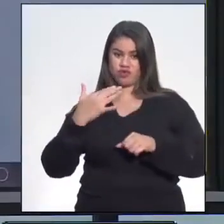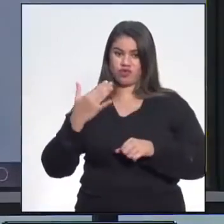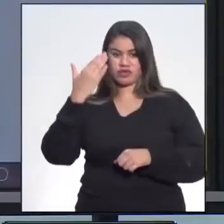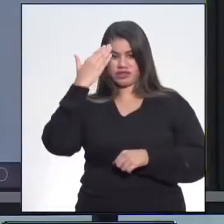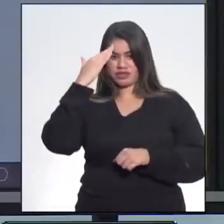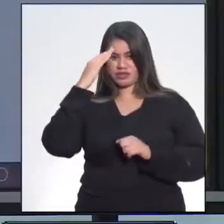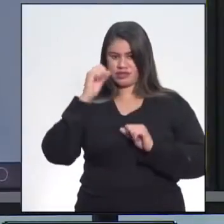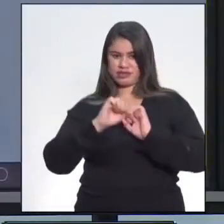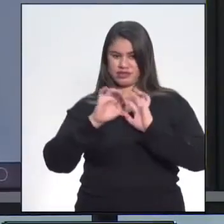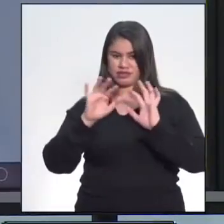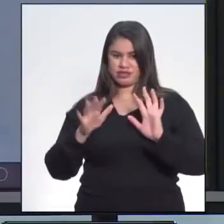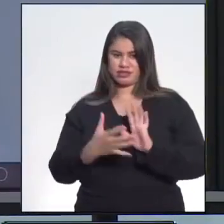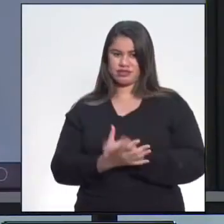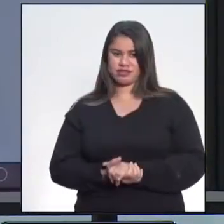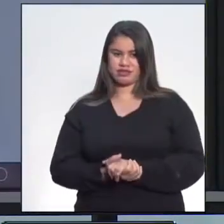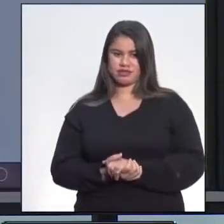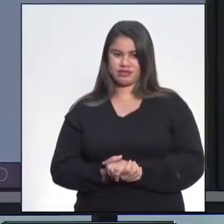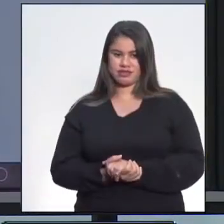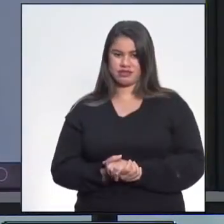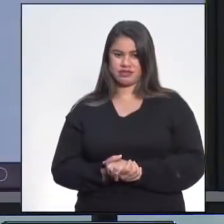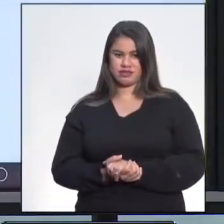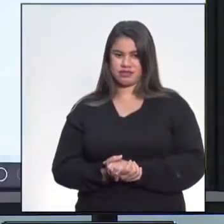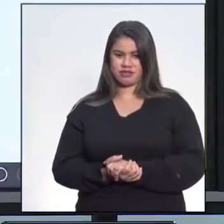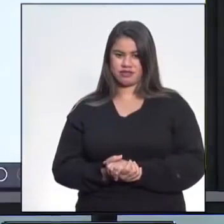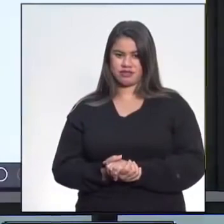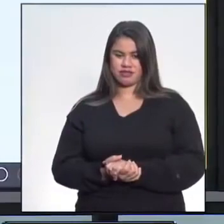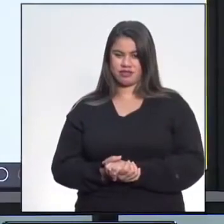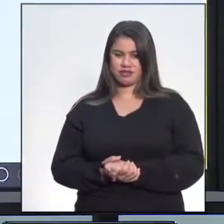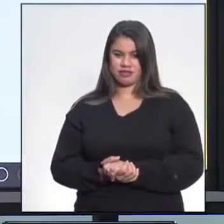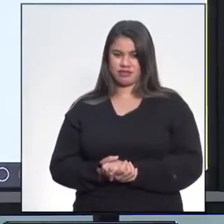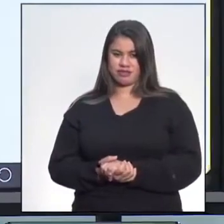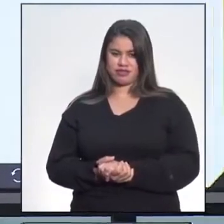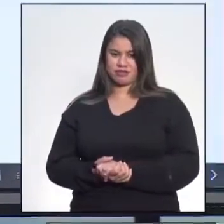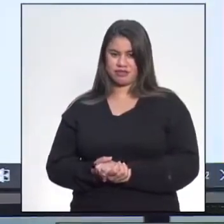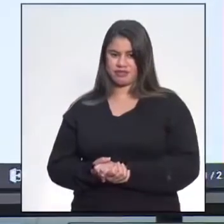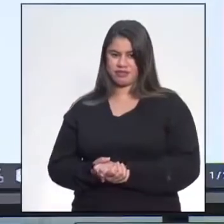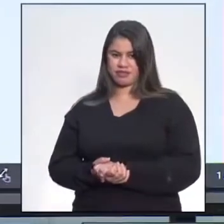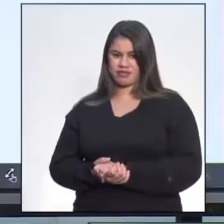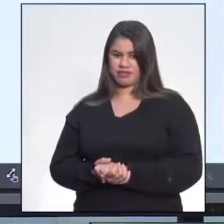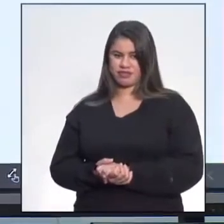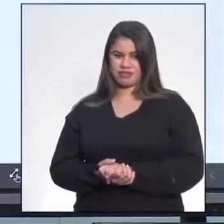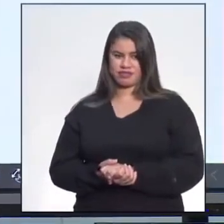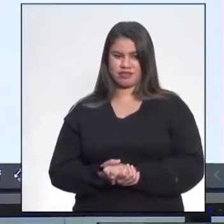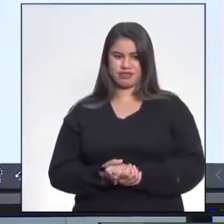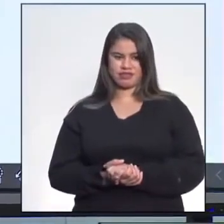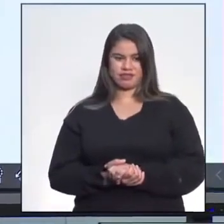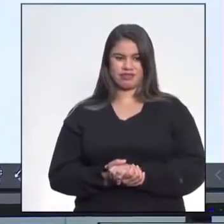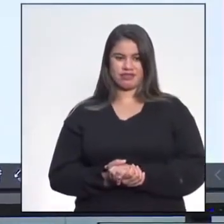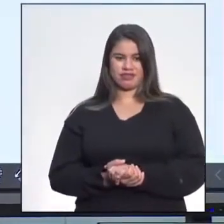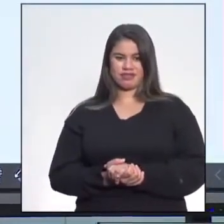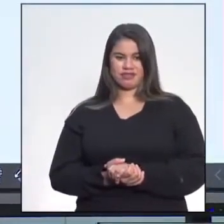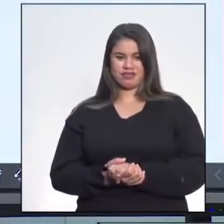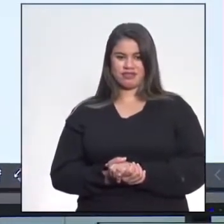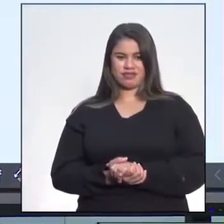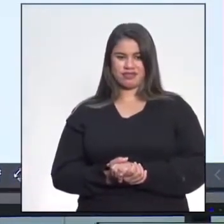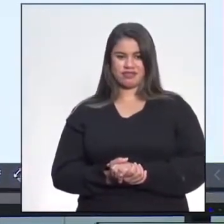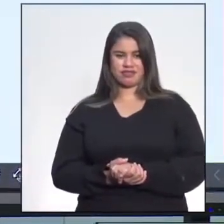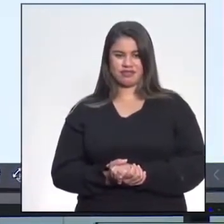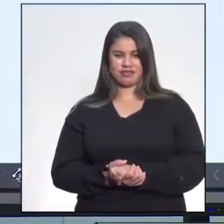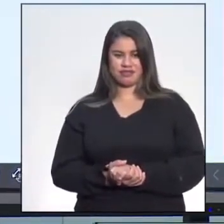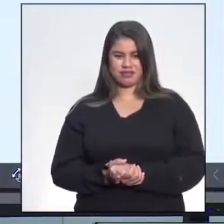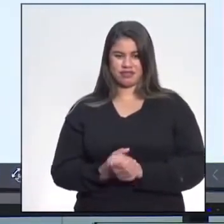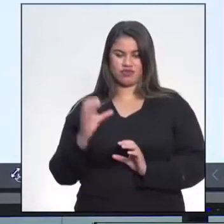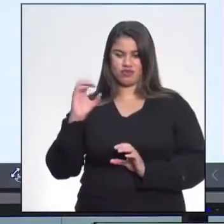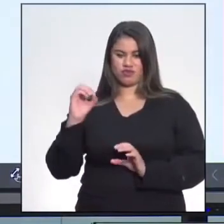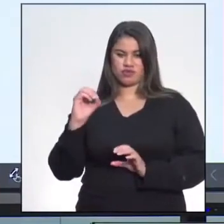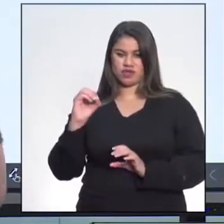fazer uma coisa mais bonitinha, tá bom, gente? Vamos ver se eu conseguir. Fazer um pontinho aqui para ver se saiu vermelho. Saiu. Então, vamos lá. Eu vou ligar o 0 com